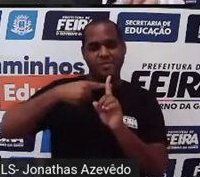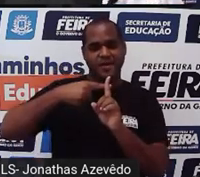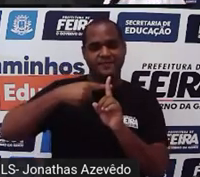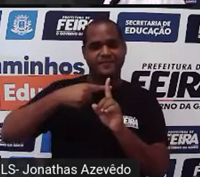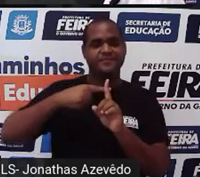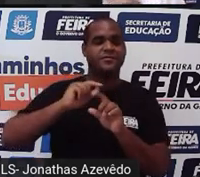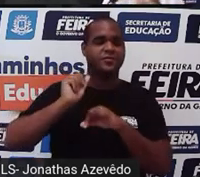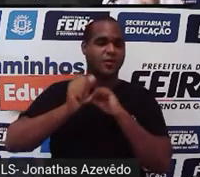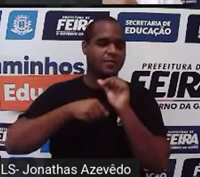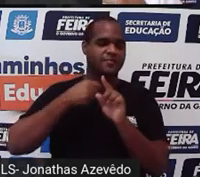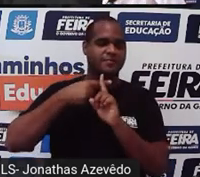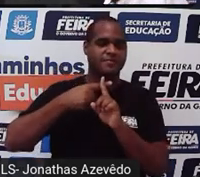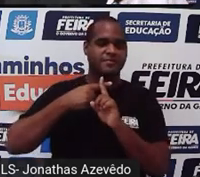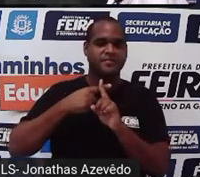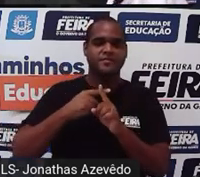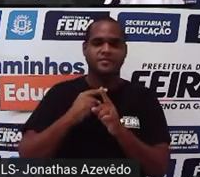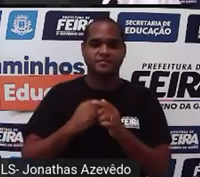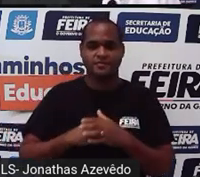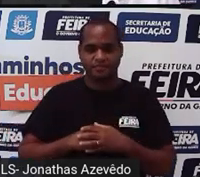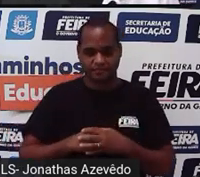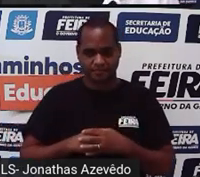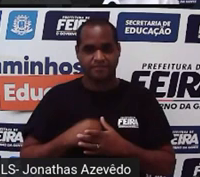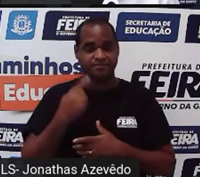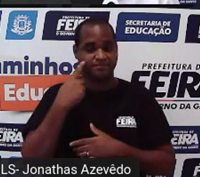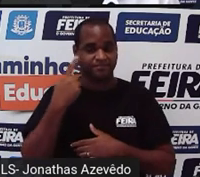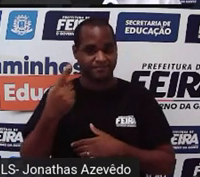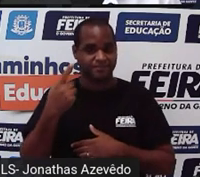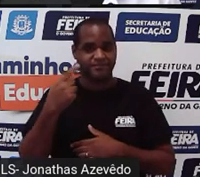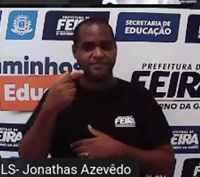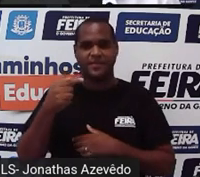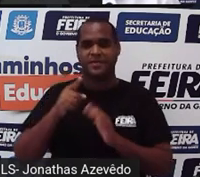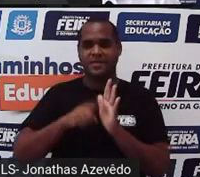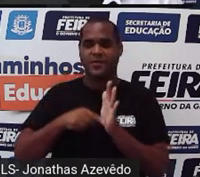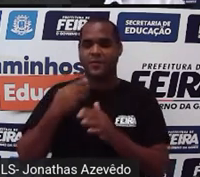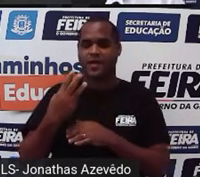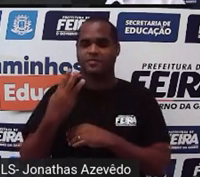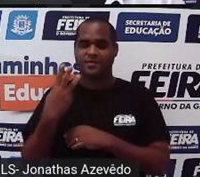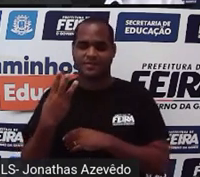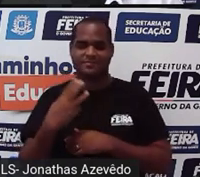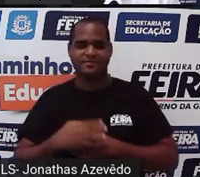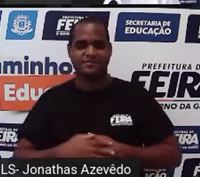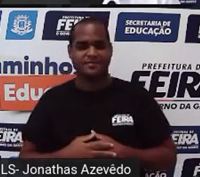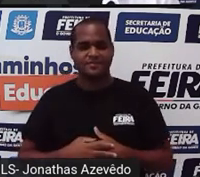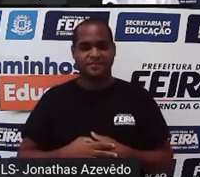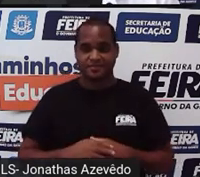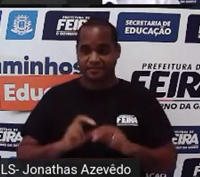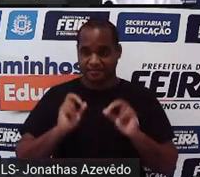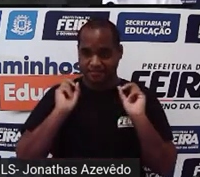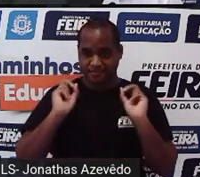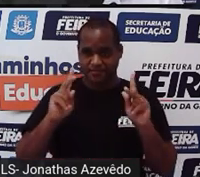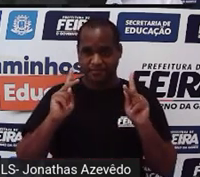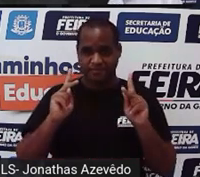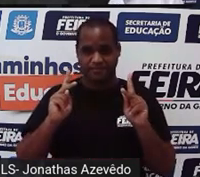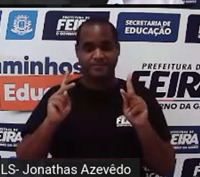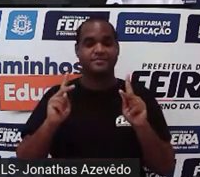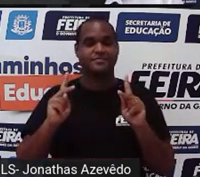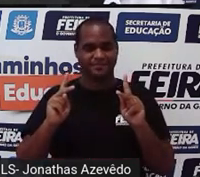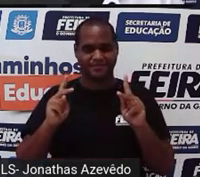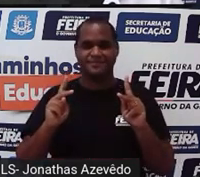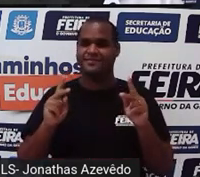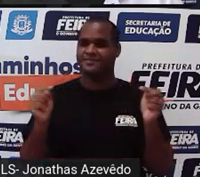quatro mesmo para cá - 47 - 4 a gente acha que x = 3 amor Então